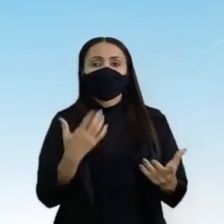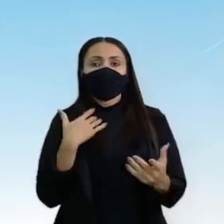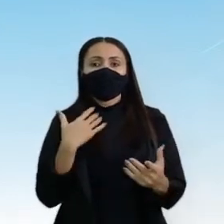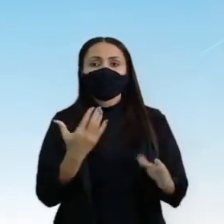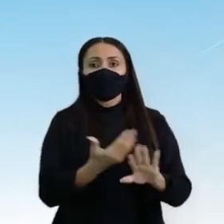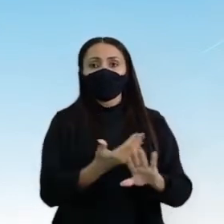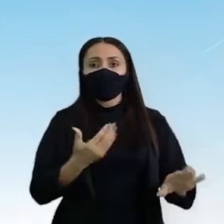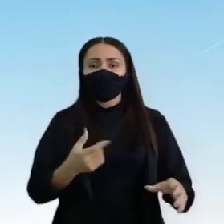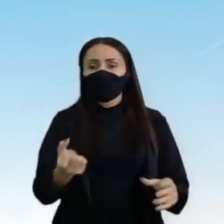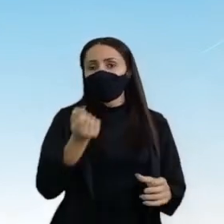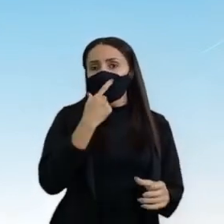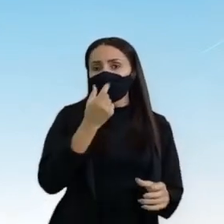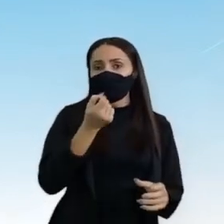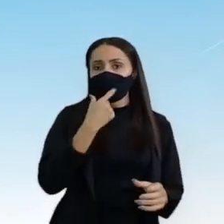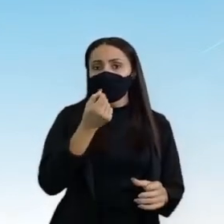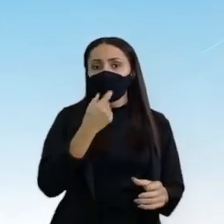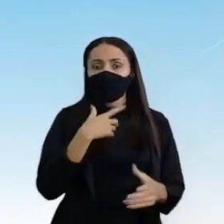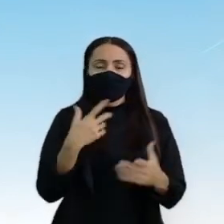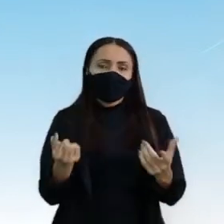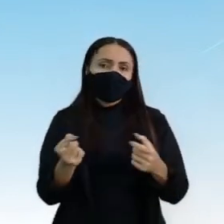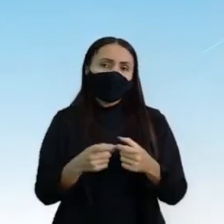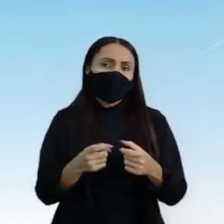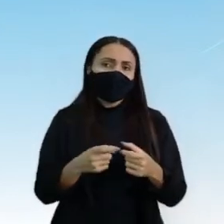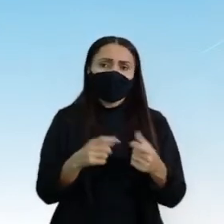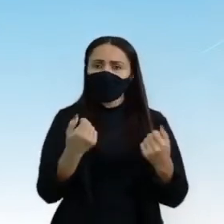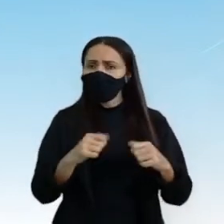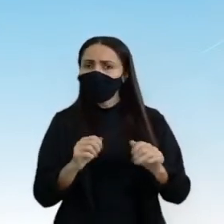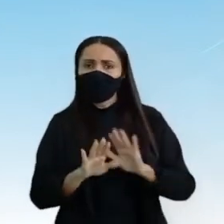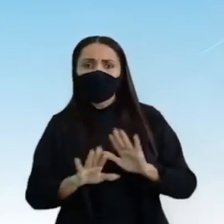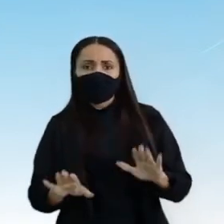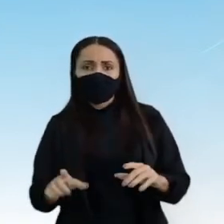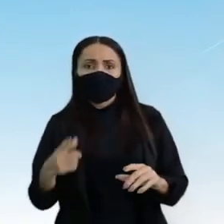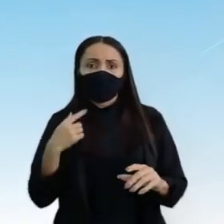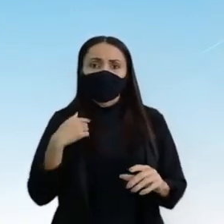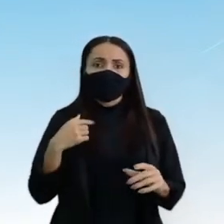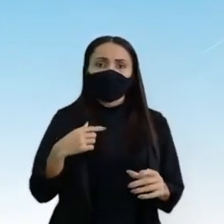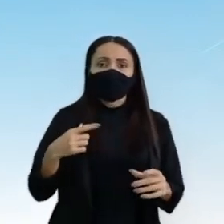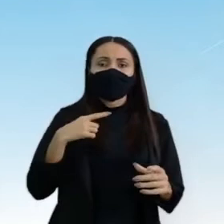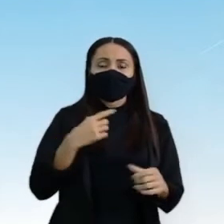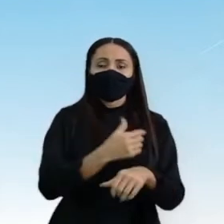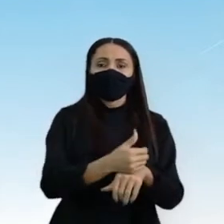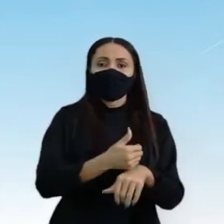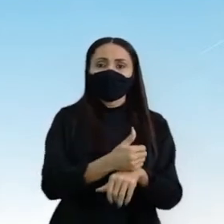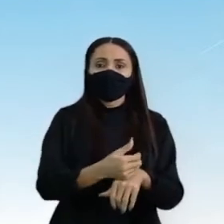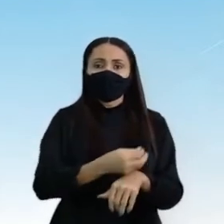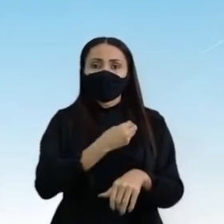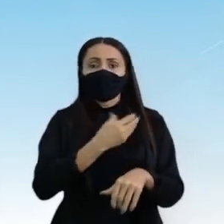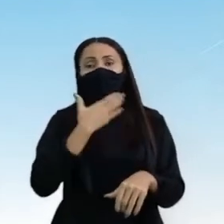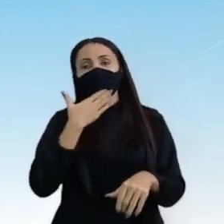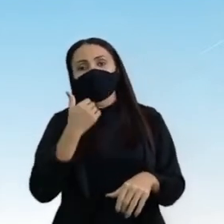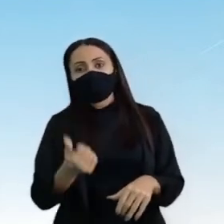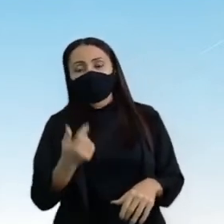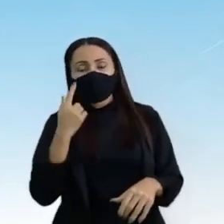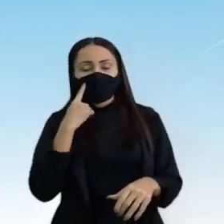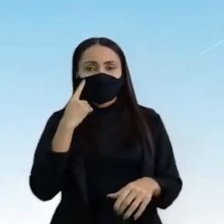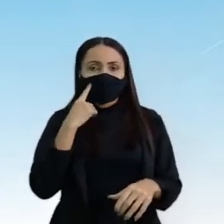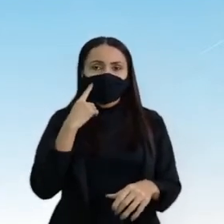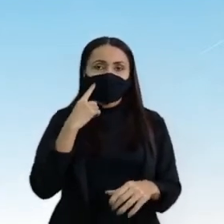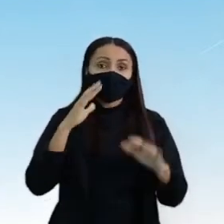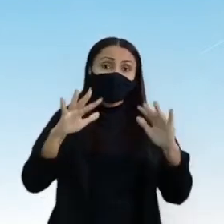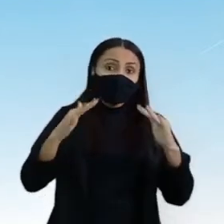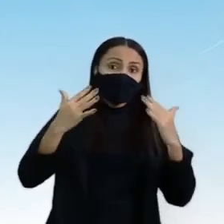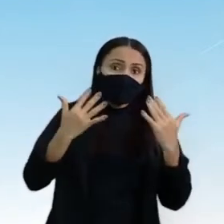de medicações e de procedimentos médicos, cirúrgicos, porque a gente está procurando ter uma qualidade de vida melhor. Então fiquem atentos, porque